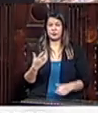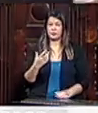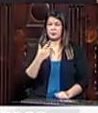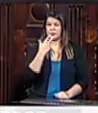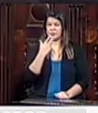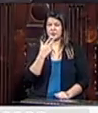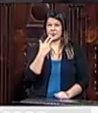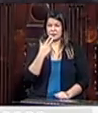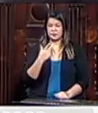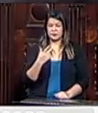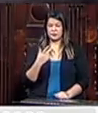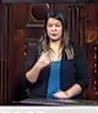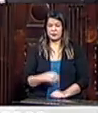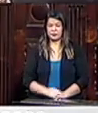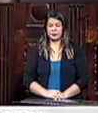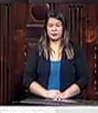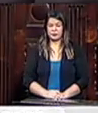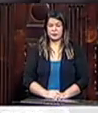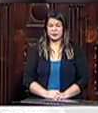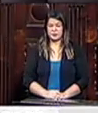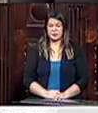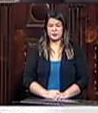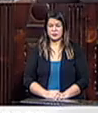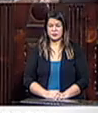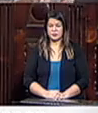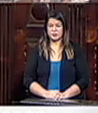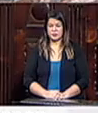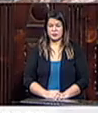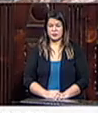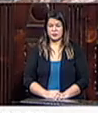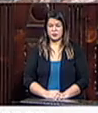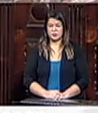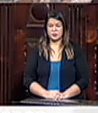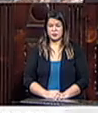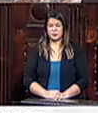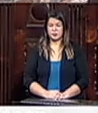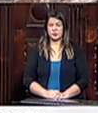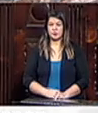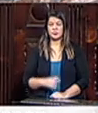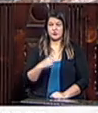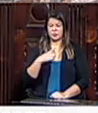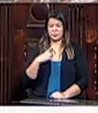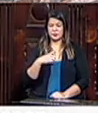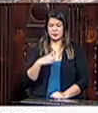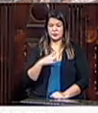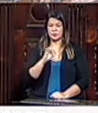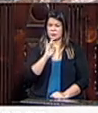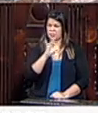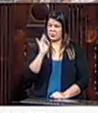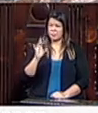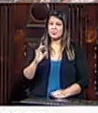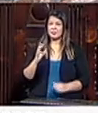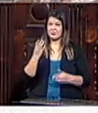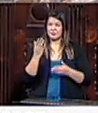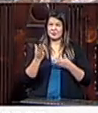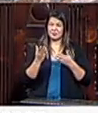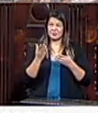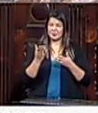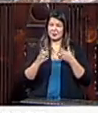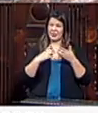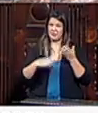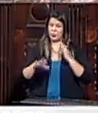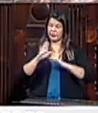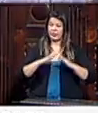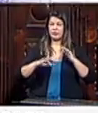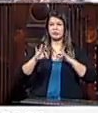agradecer pelo cuidado dos nossos colegas em fazer esse projeto e dizer